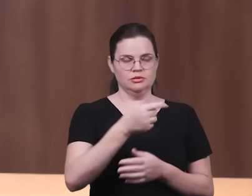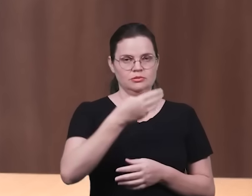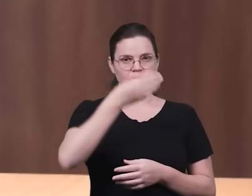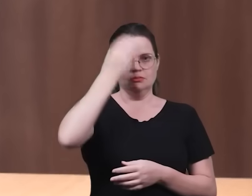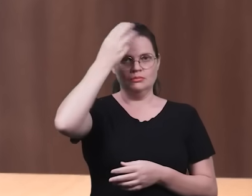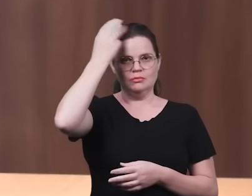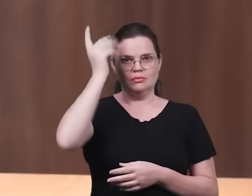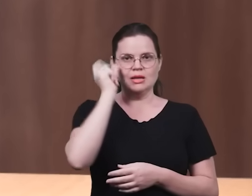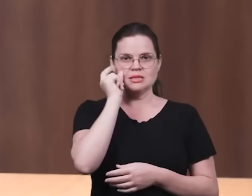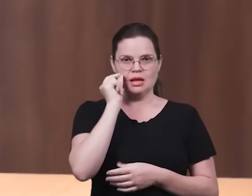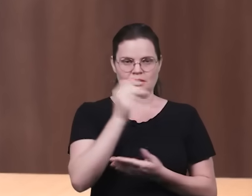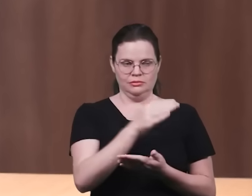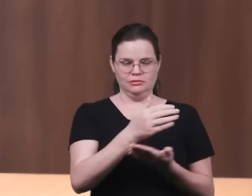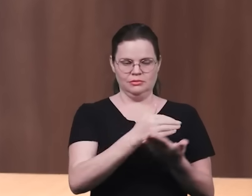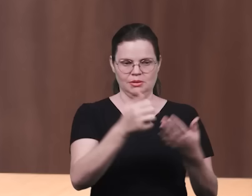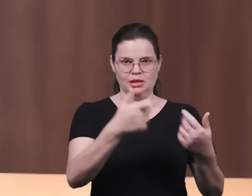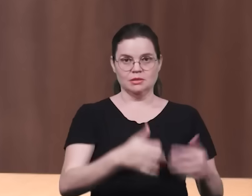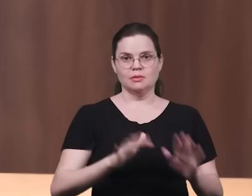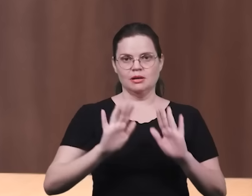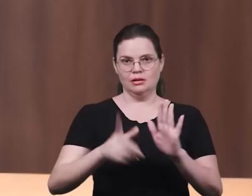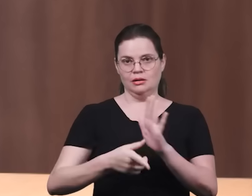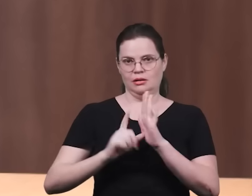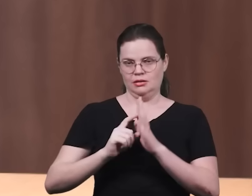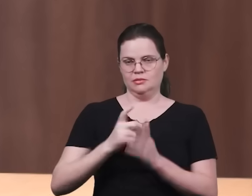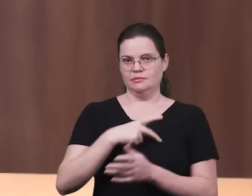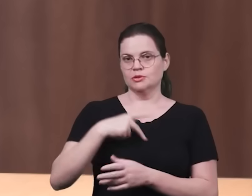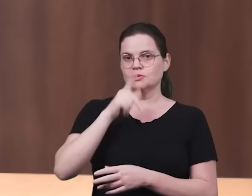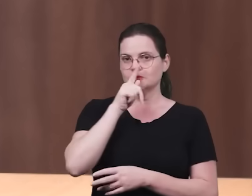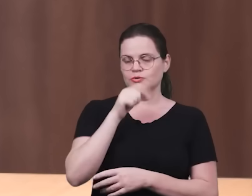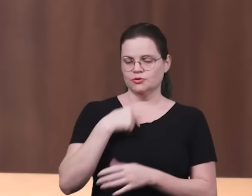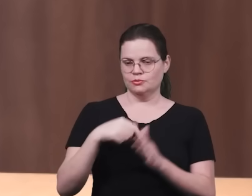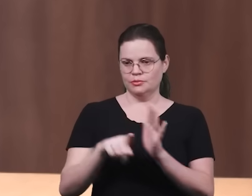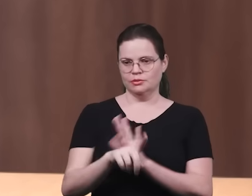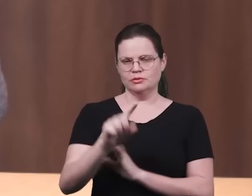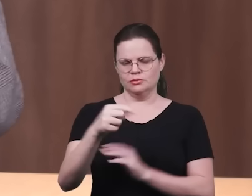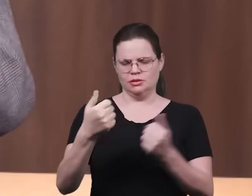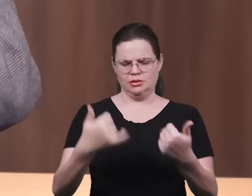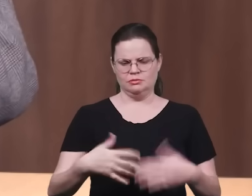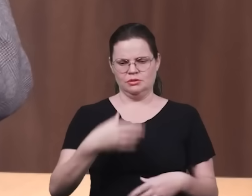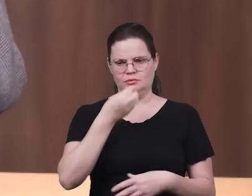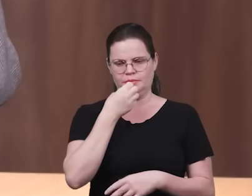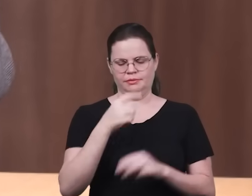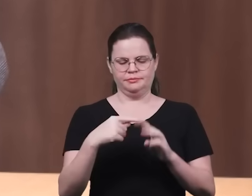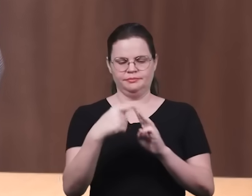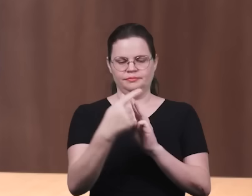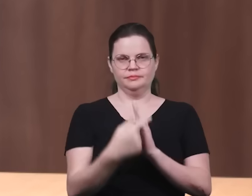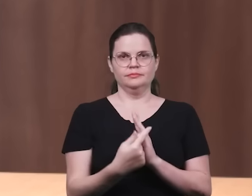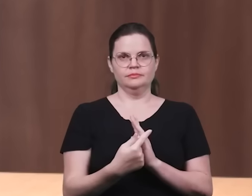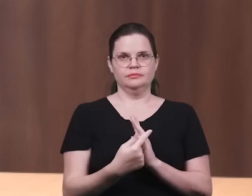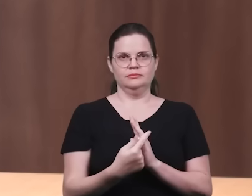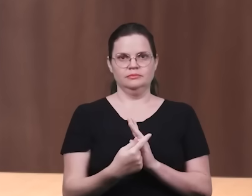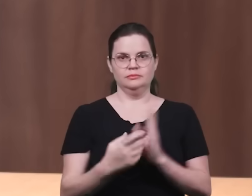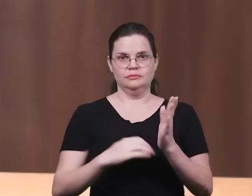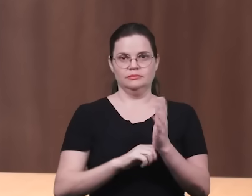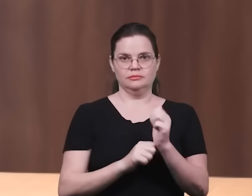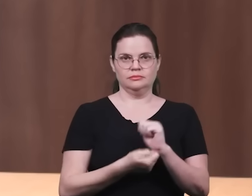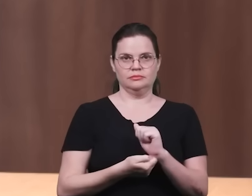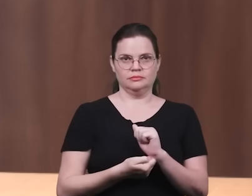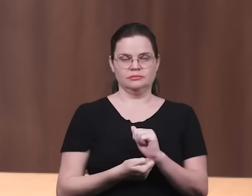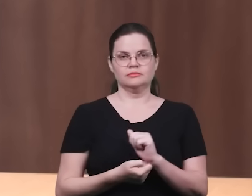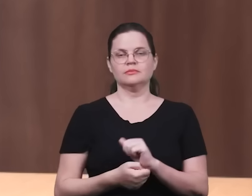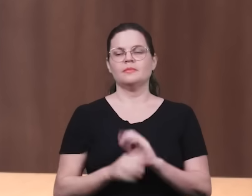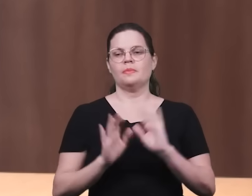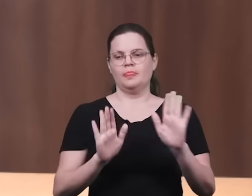Marcelo, Gilson, então você abordou bem, né? Quer dizer, aquilo que estava